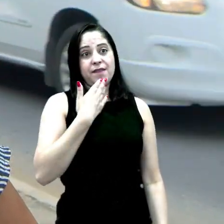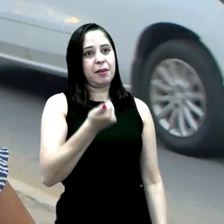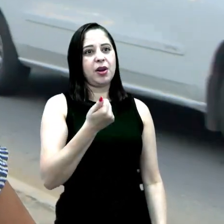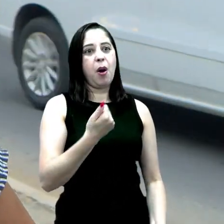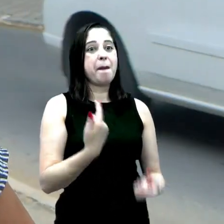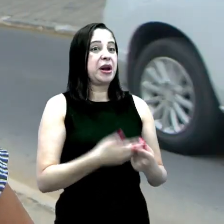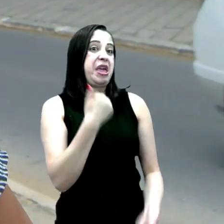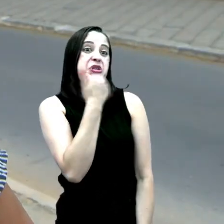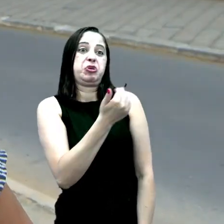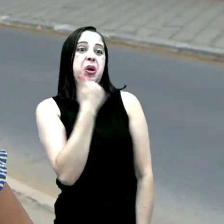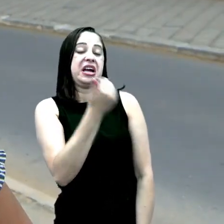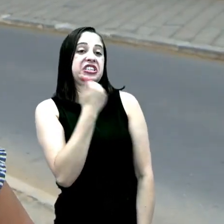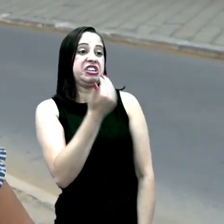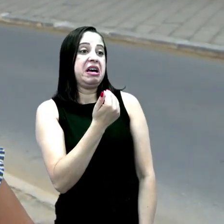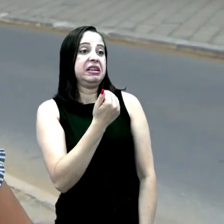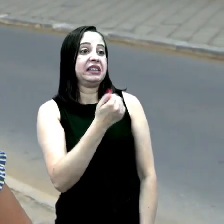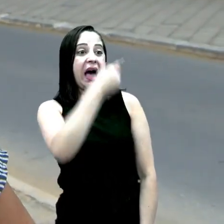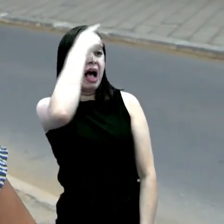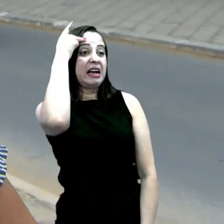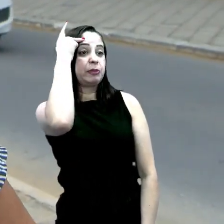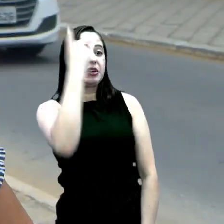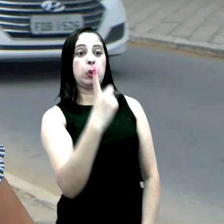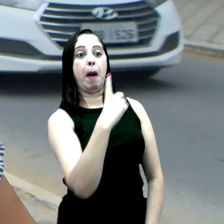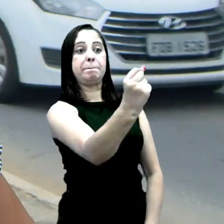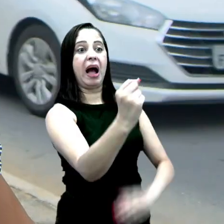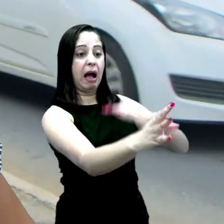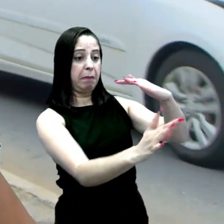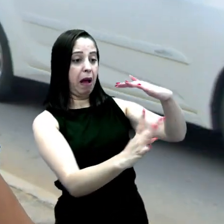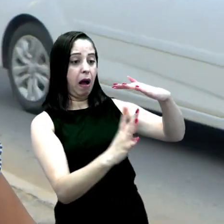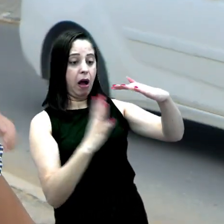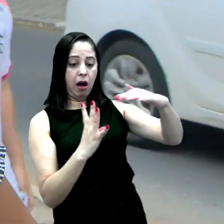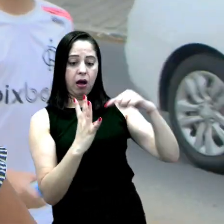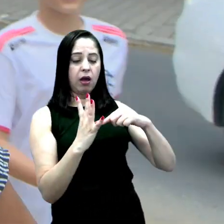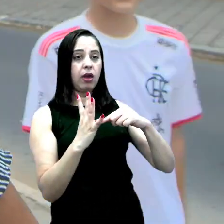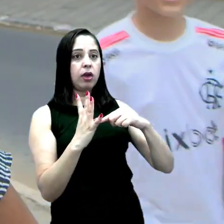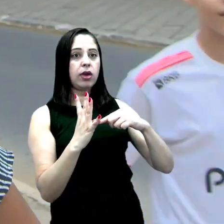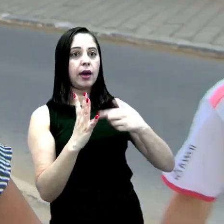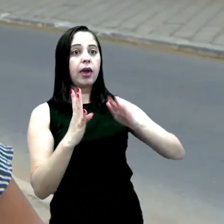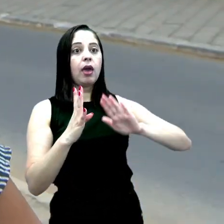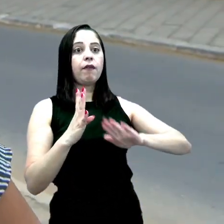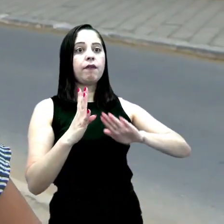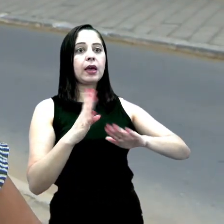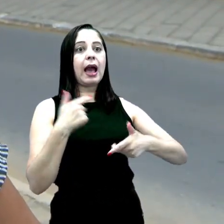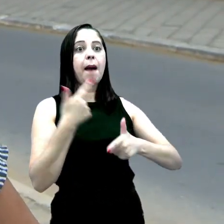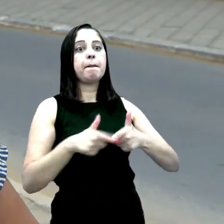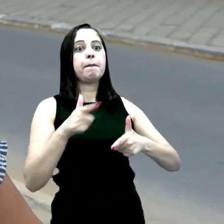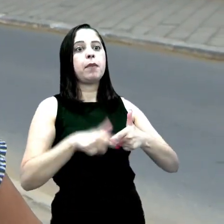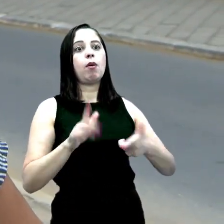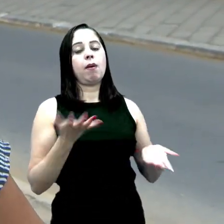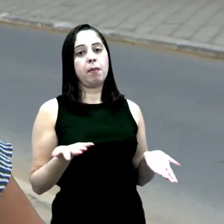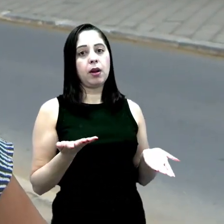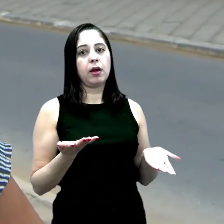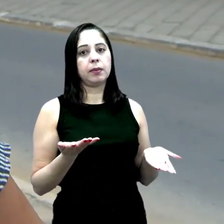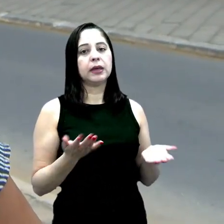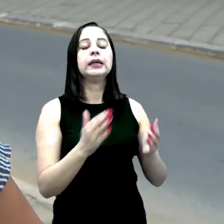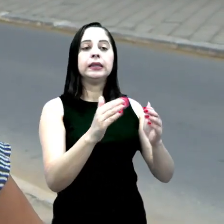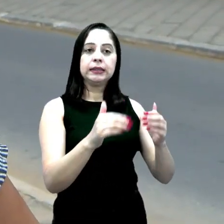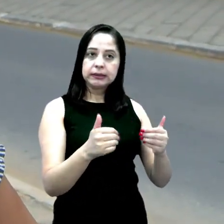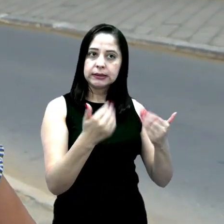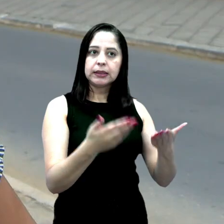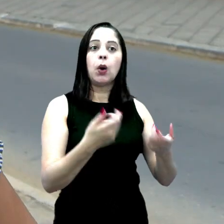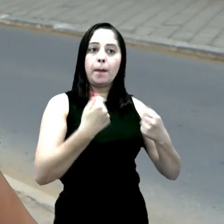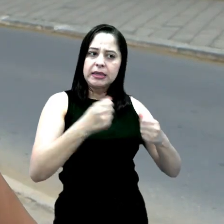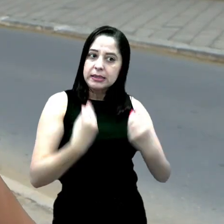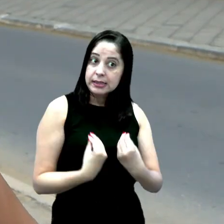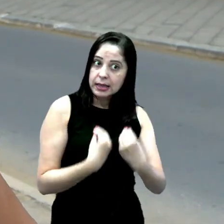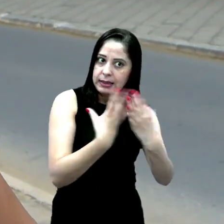adianta ela sair do país dela numa situação difícil e chegar aqui e permanecer numa situação difícil, né? Então tem que